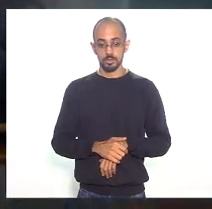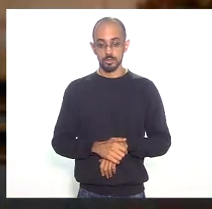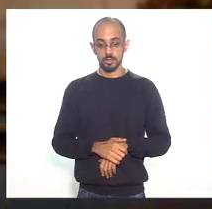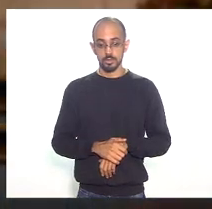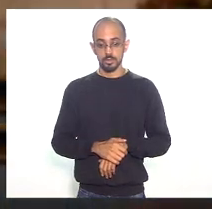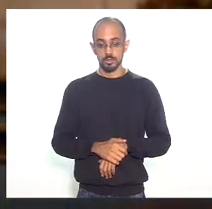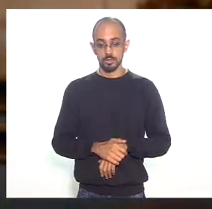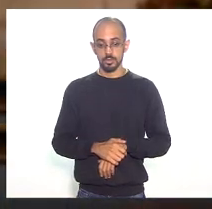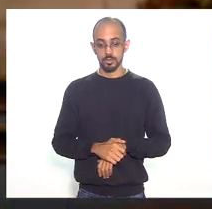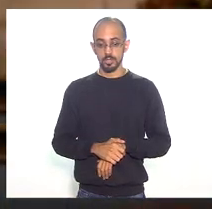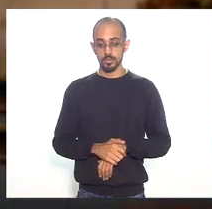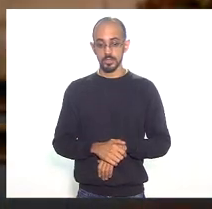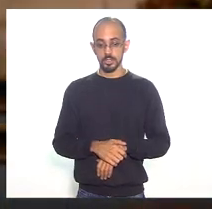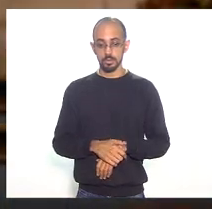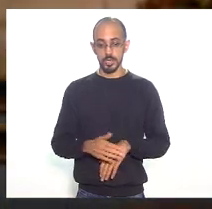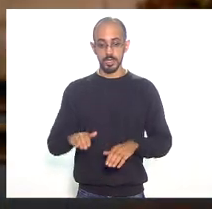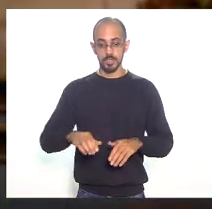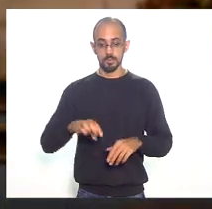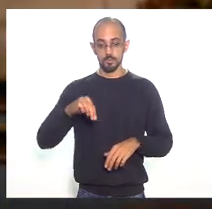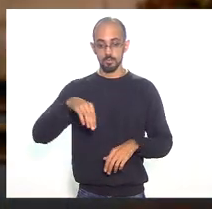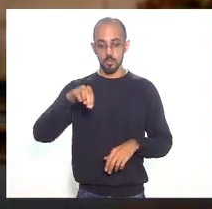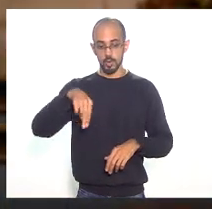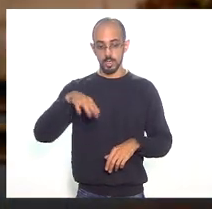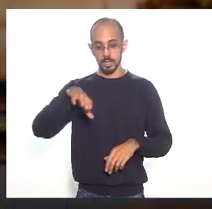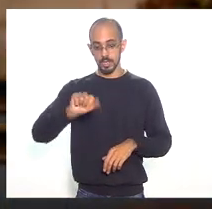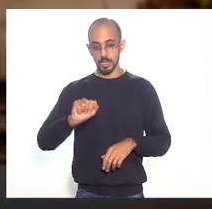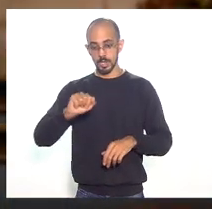Pela comissão de trabalho, deputada Mônica Francisco.